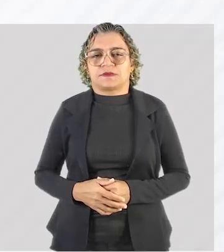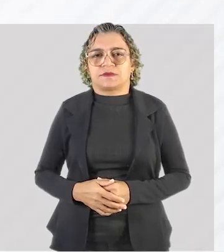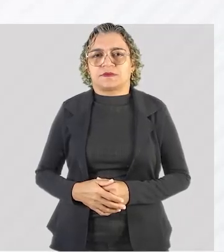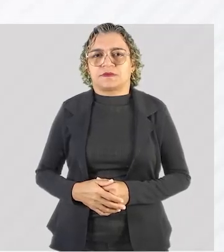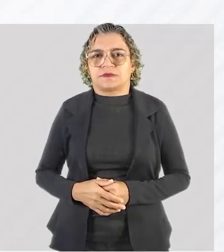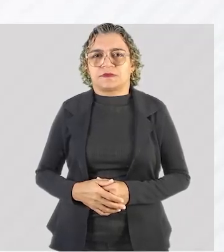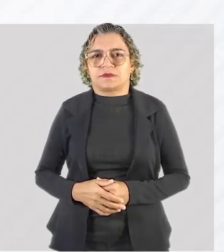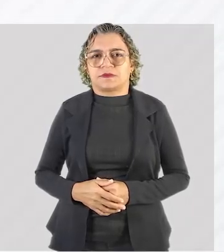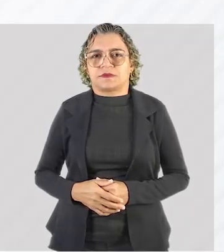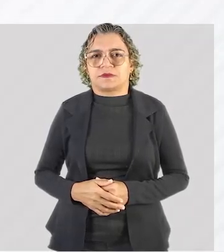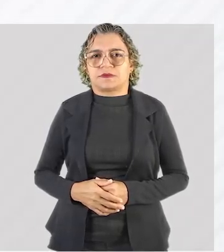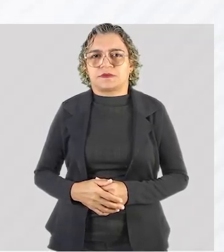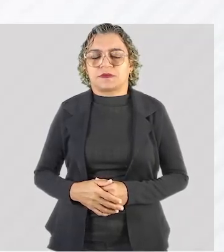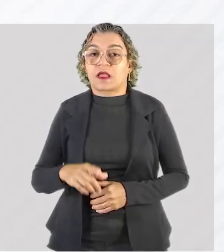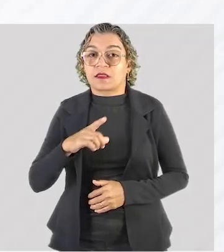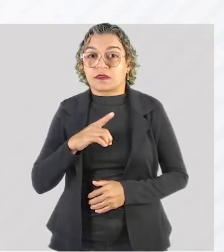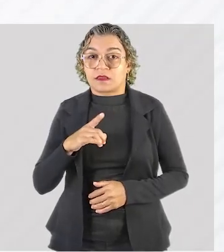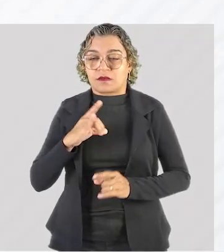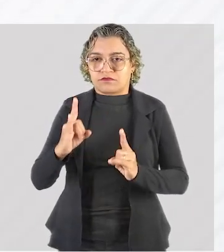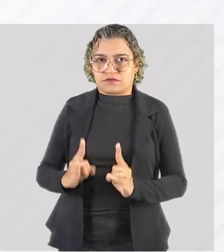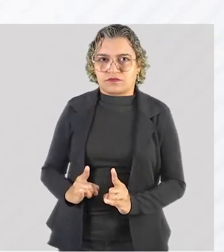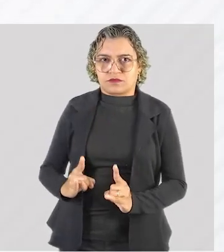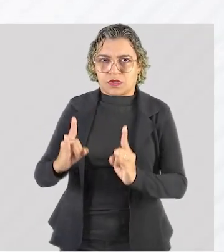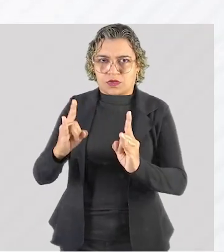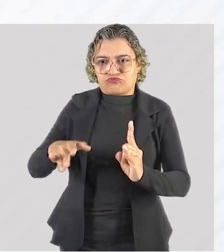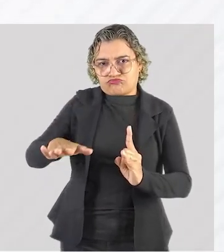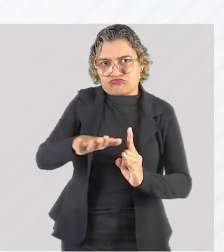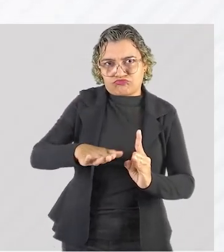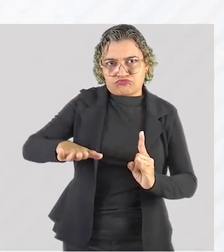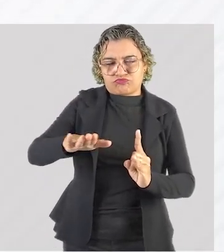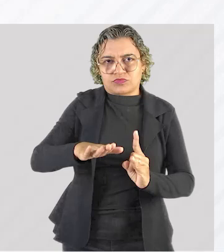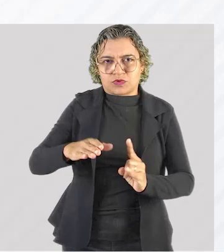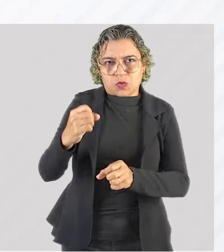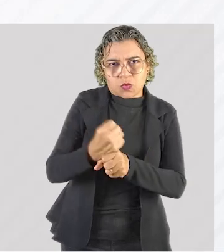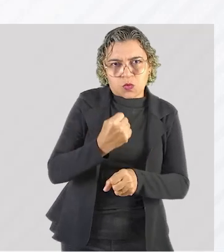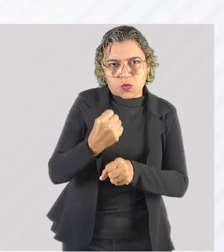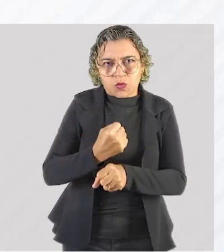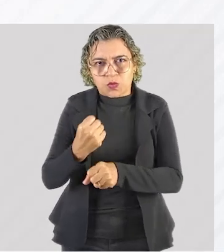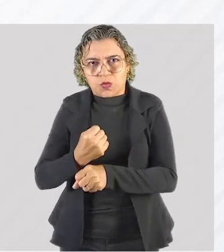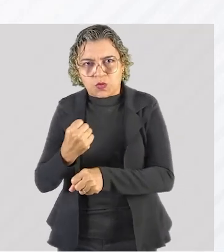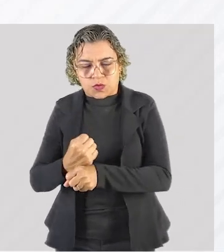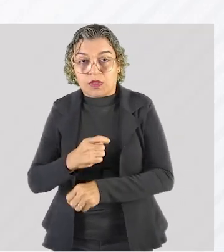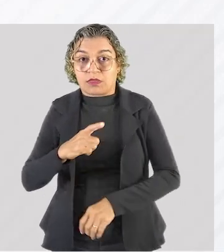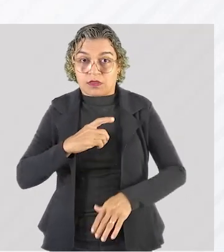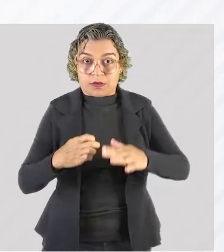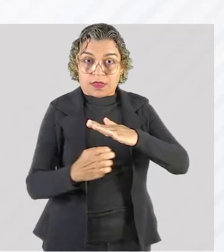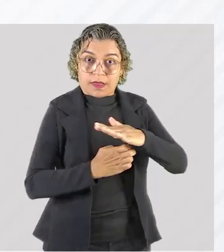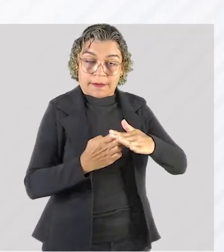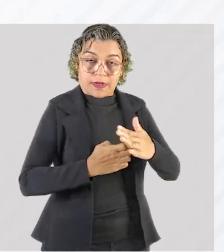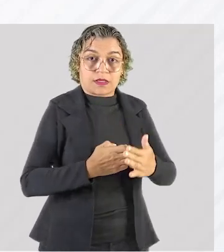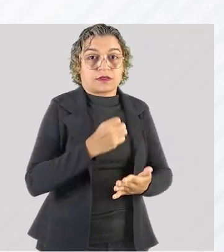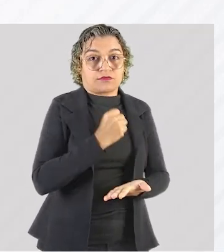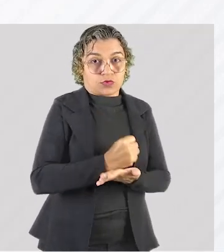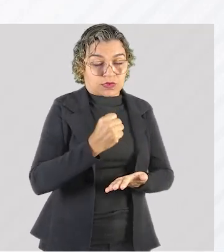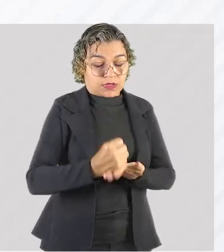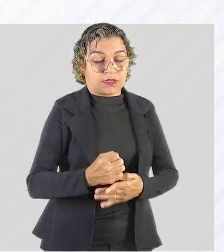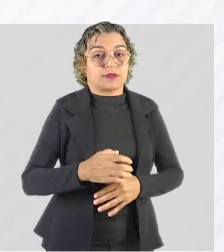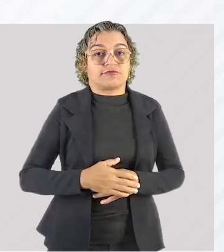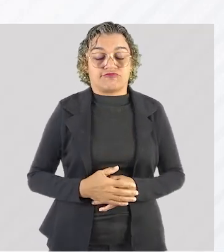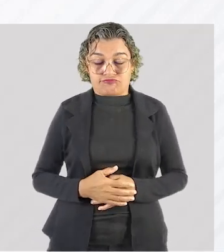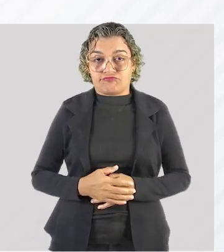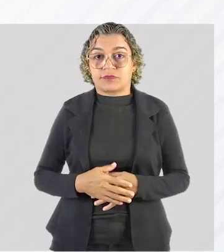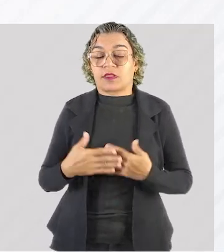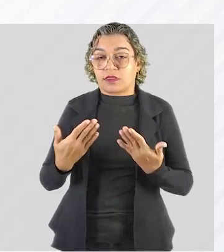concretar a laje de uma residência, uma pessoa contratou uma construtora. Tal empresa informa que